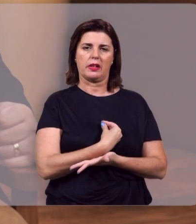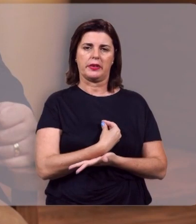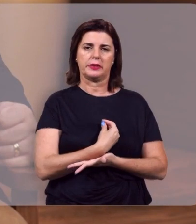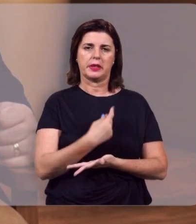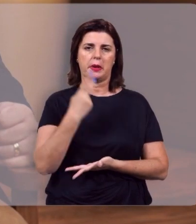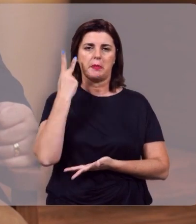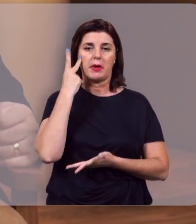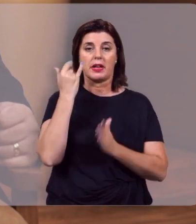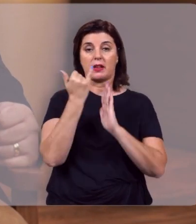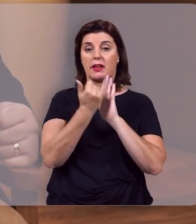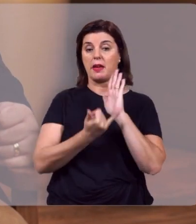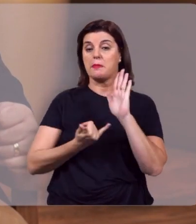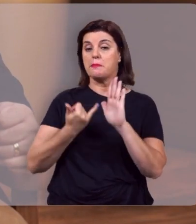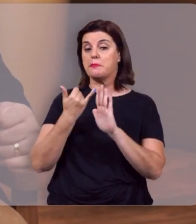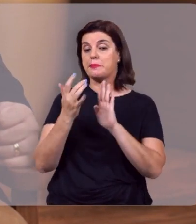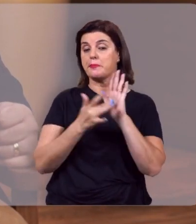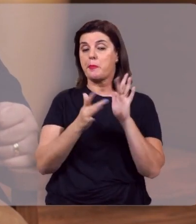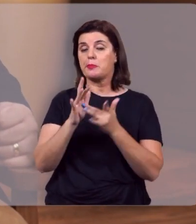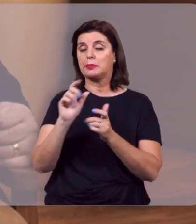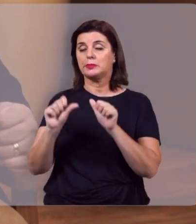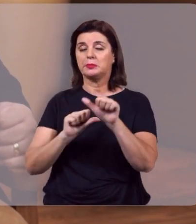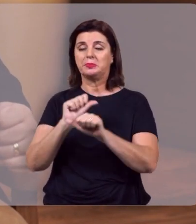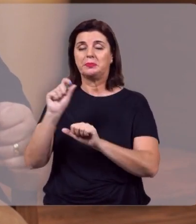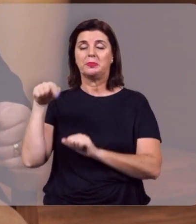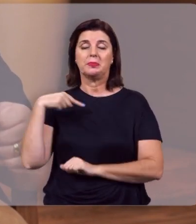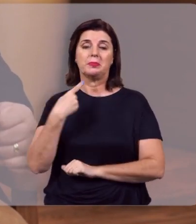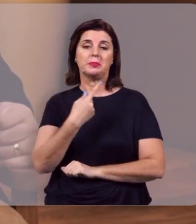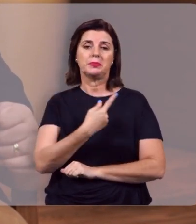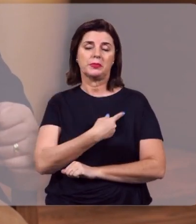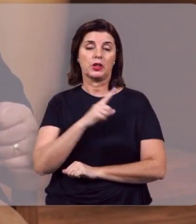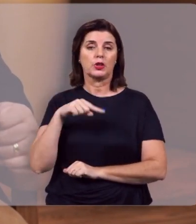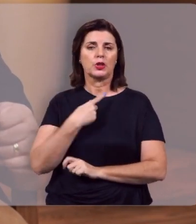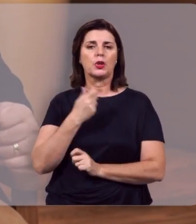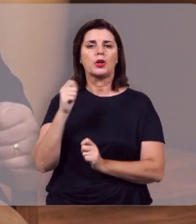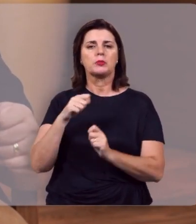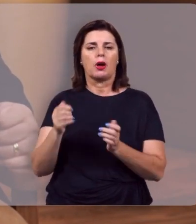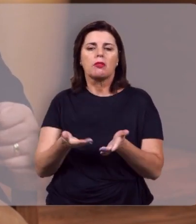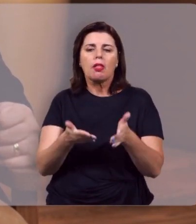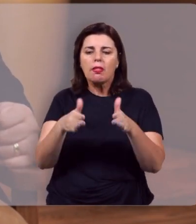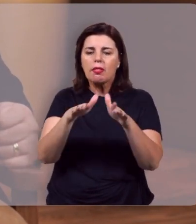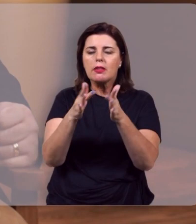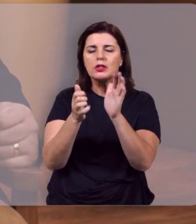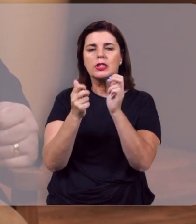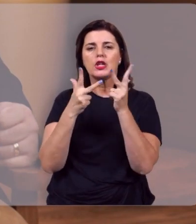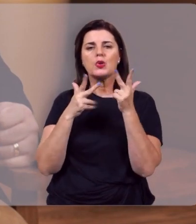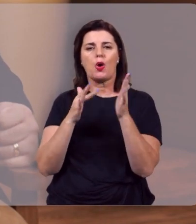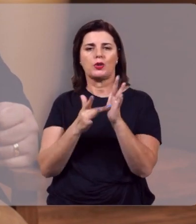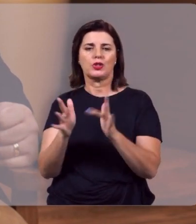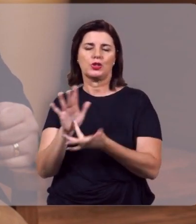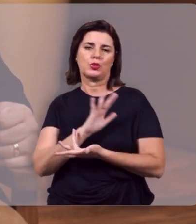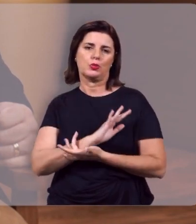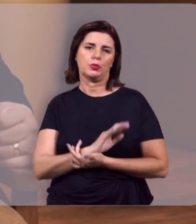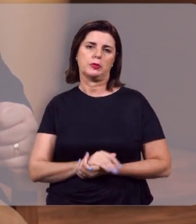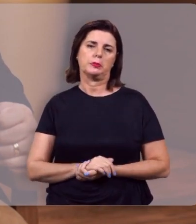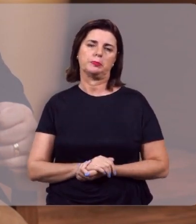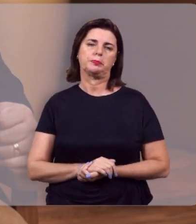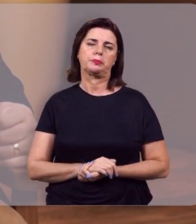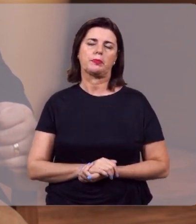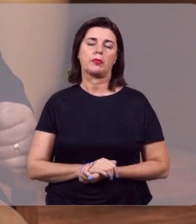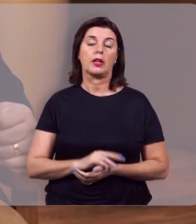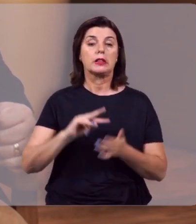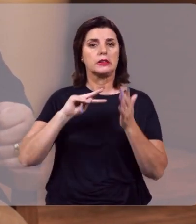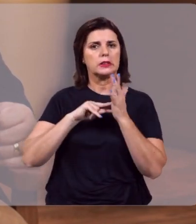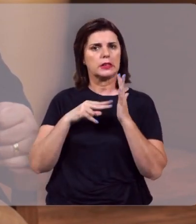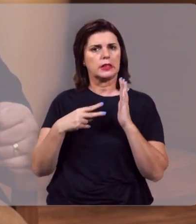que a imagem de Cristo seja formada em nós, para que nós sejamos moldados à imagem de Jesus. Então significa